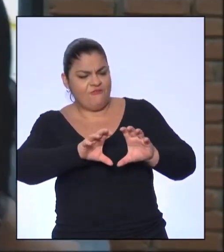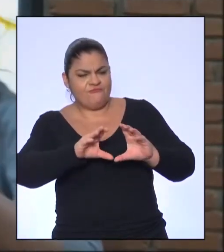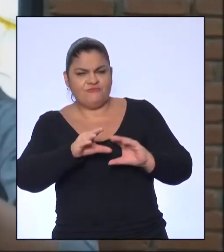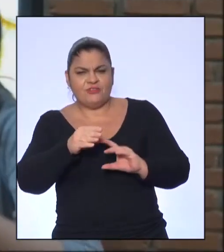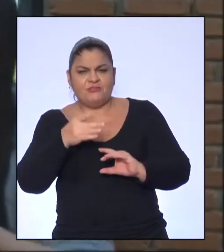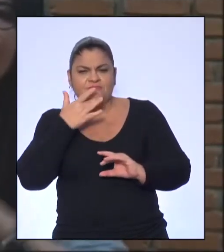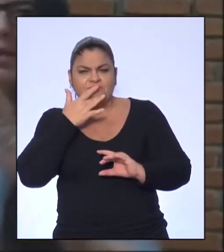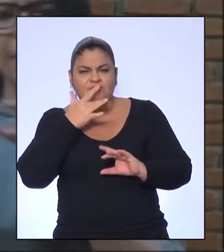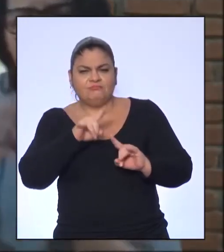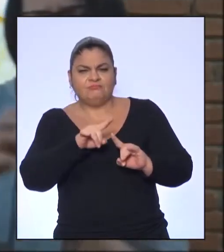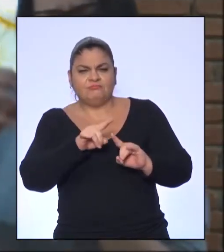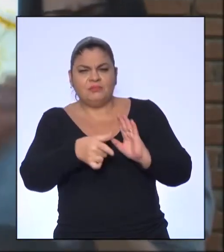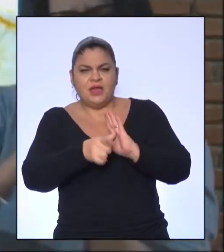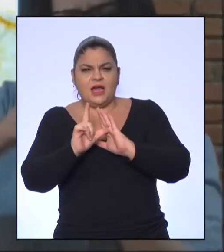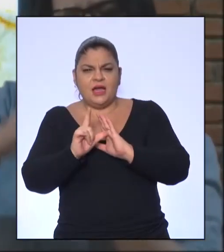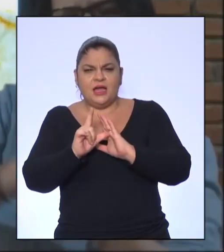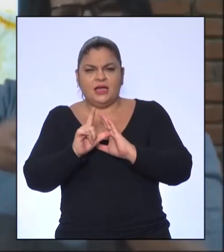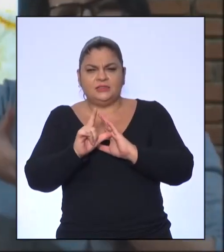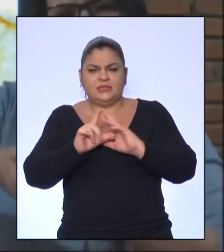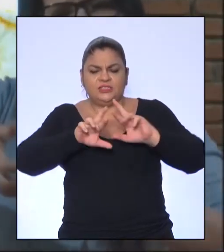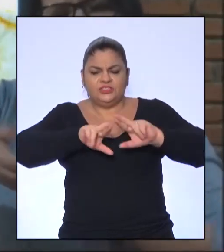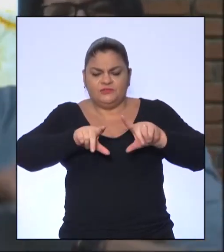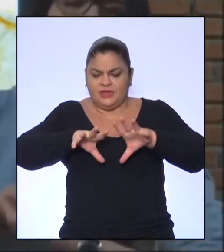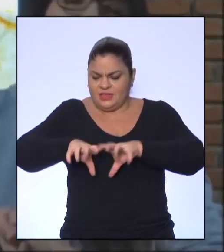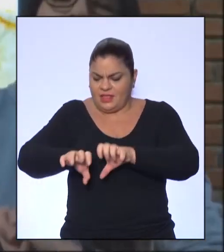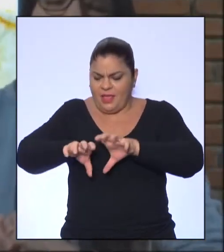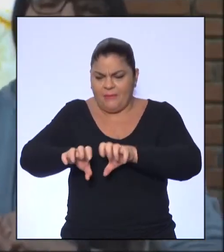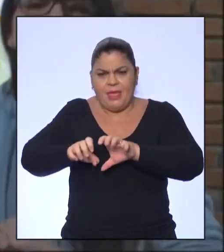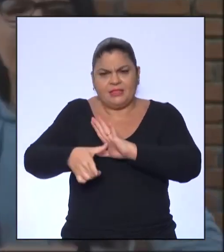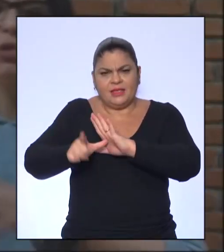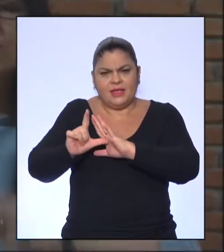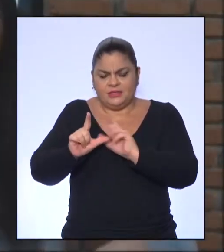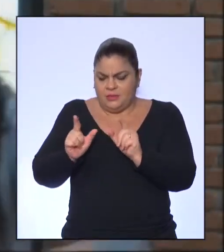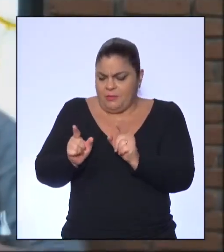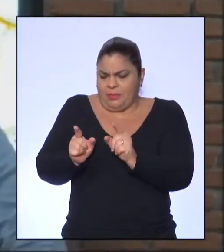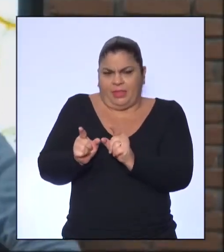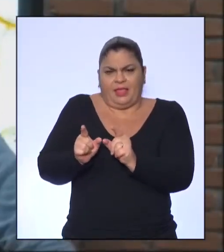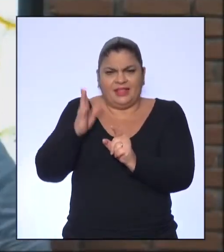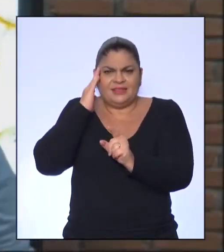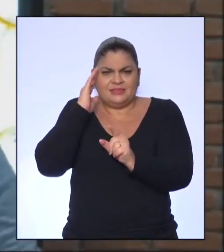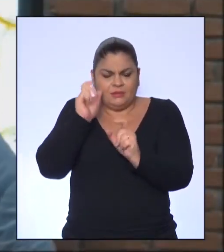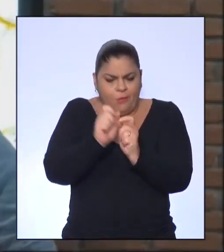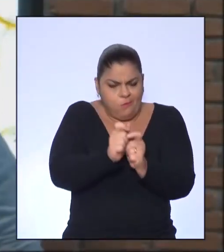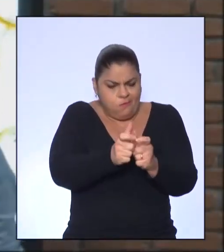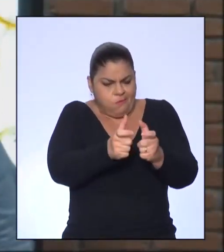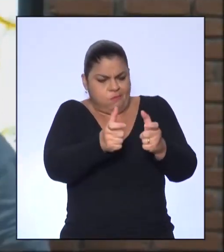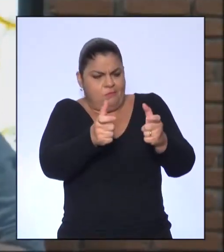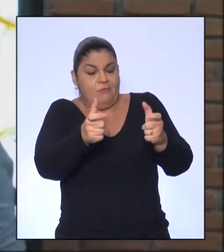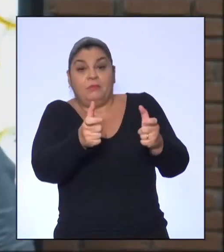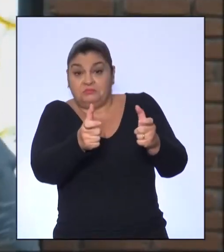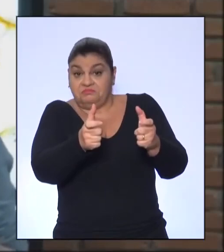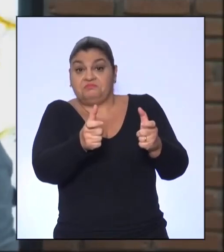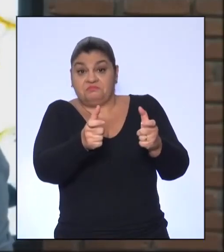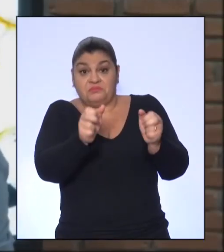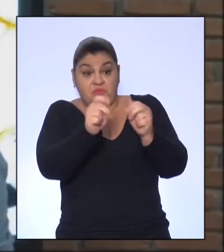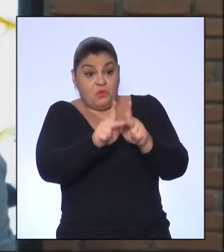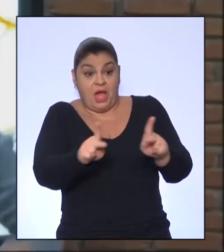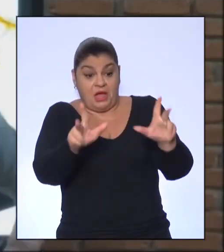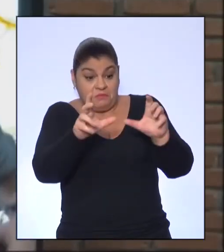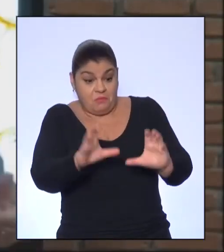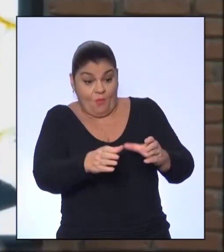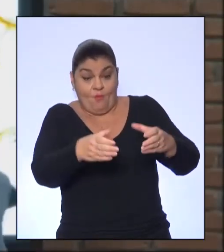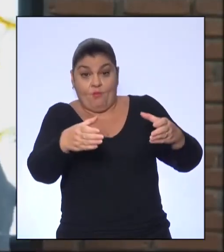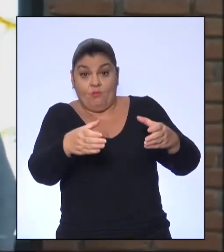Diferente daquela massa mais ali, bem ali, concentrada no começo da confecção, né? Os ingredientes